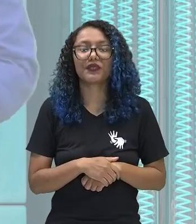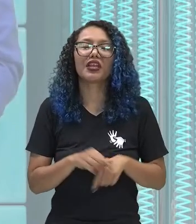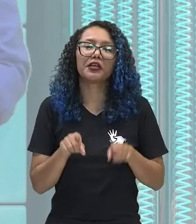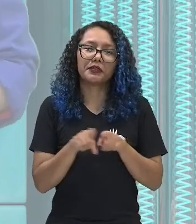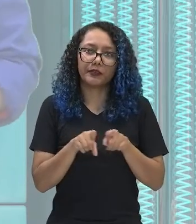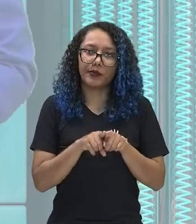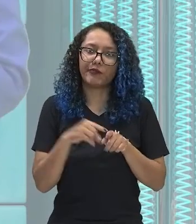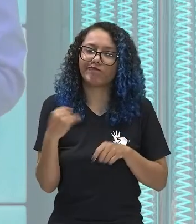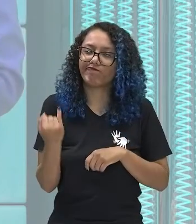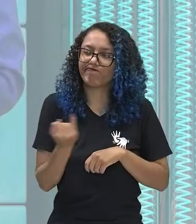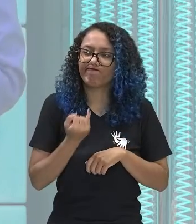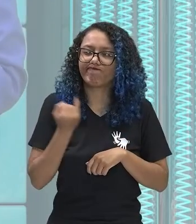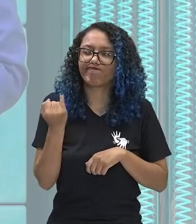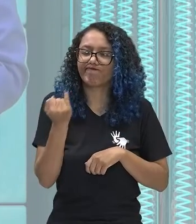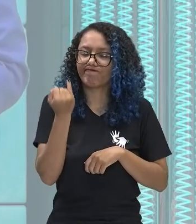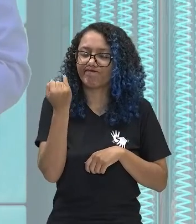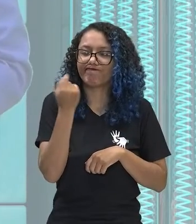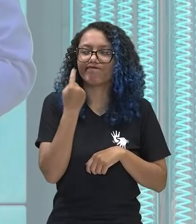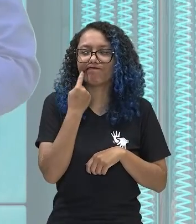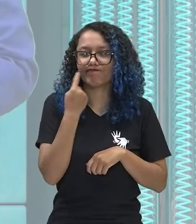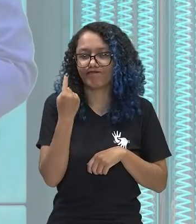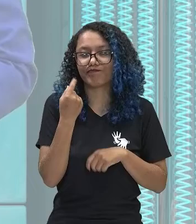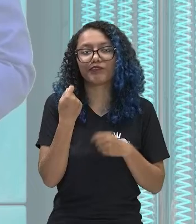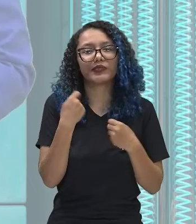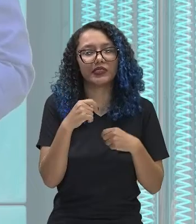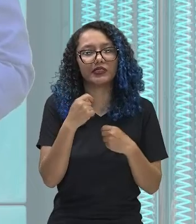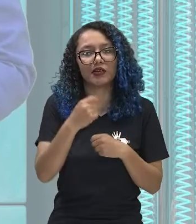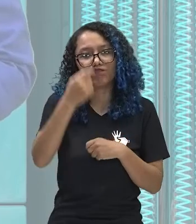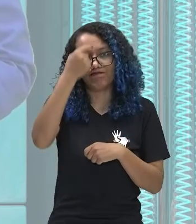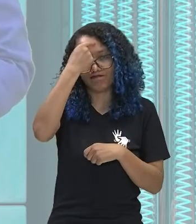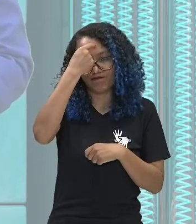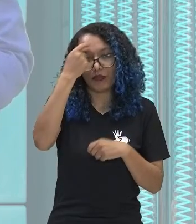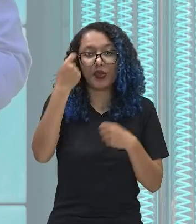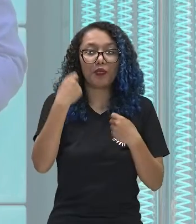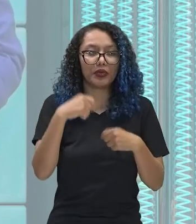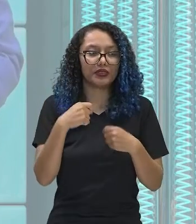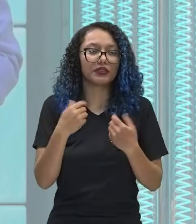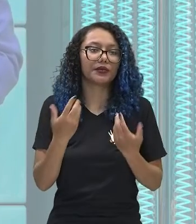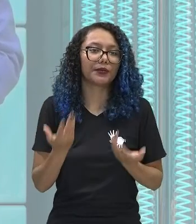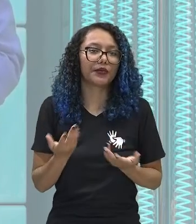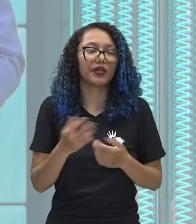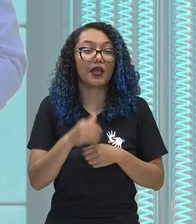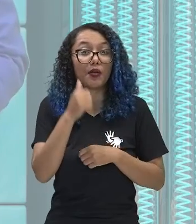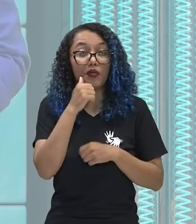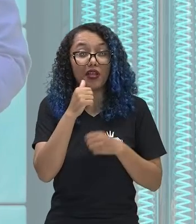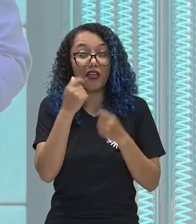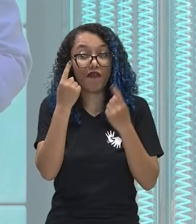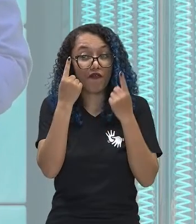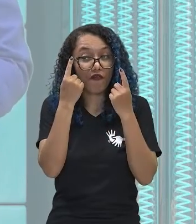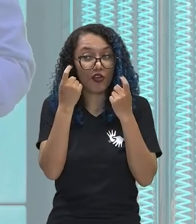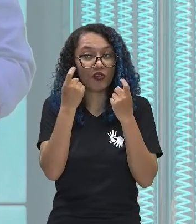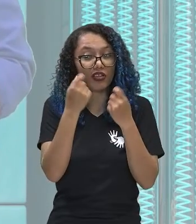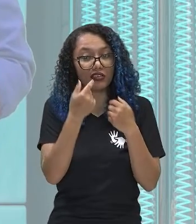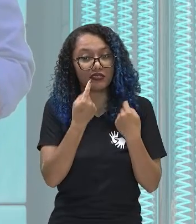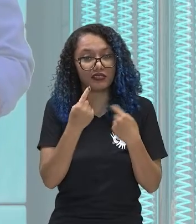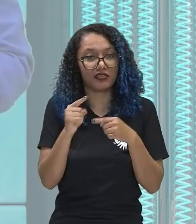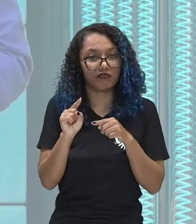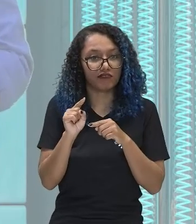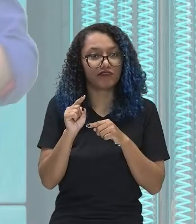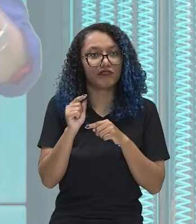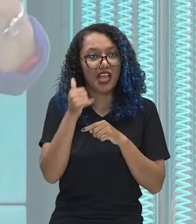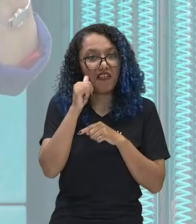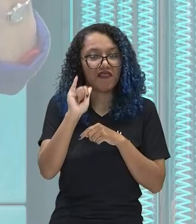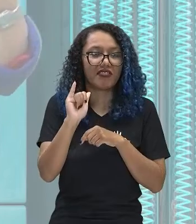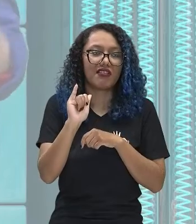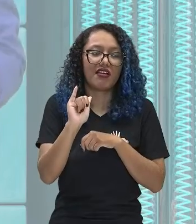necessidade dessa conscientização. Olha aí, violência contra a mulher. Não se cale, denuncie,